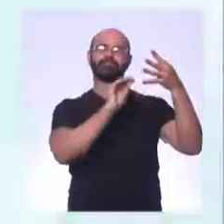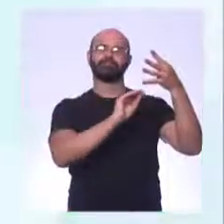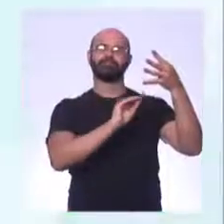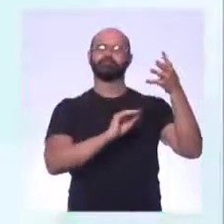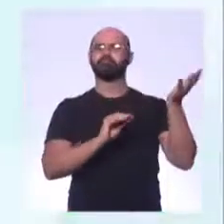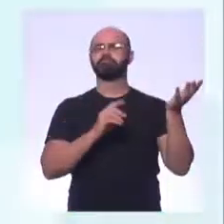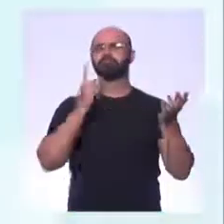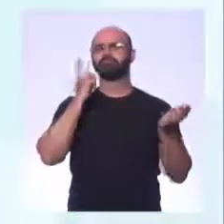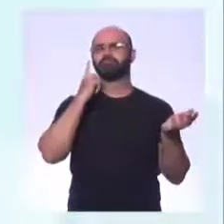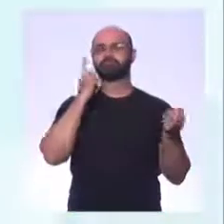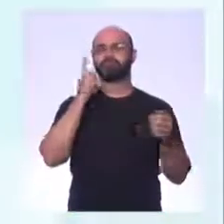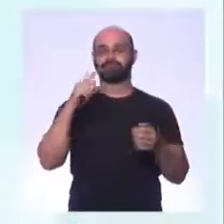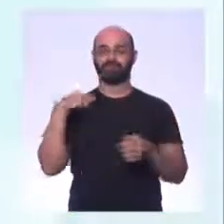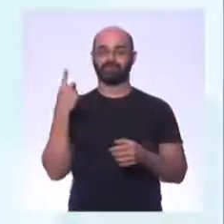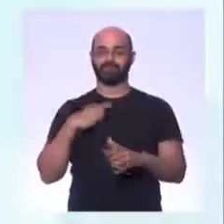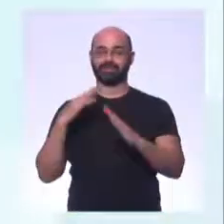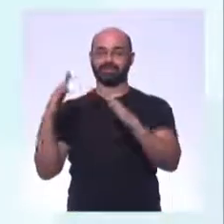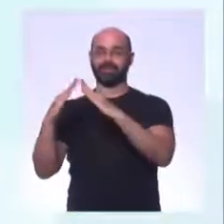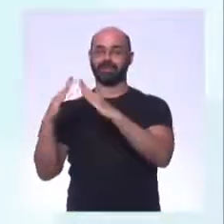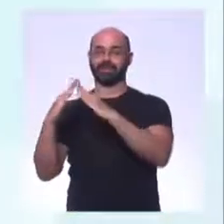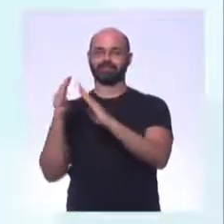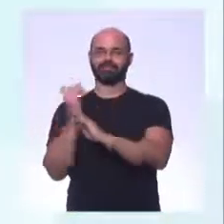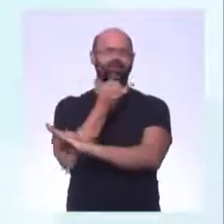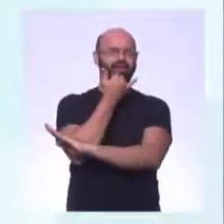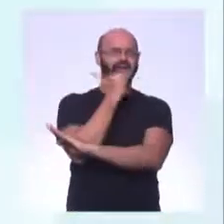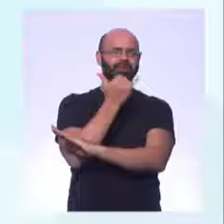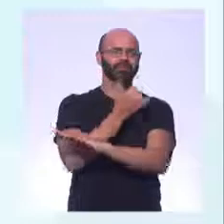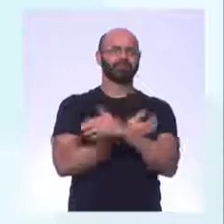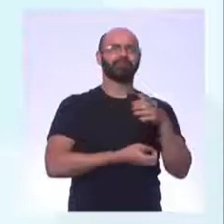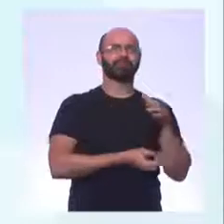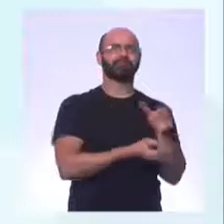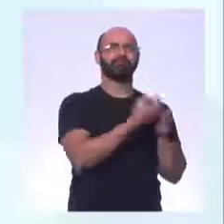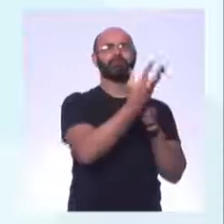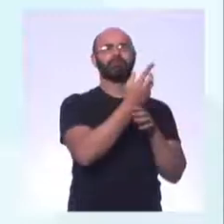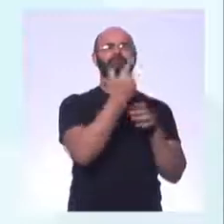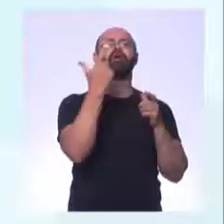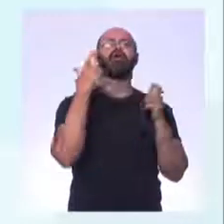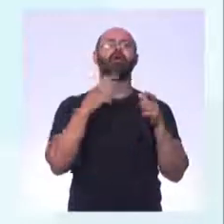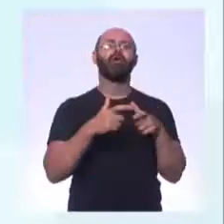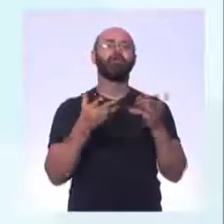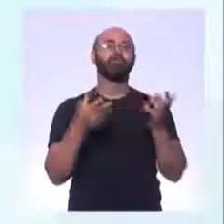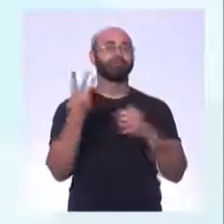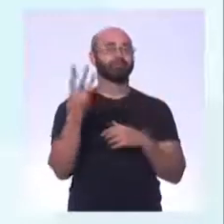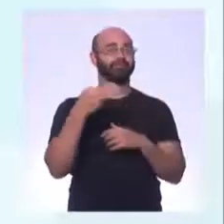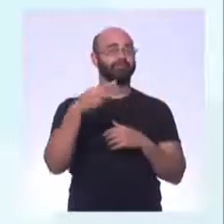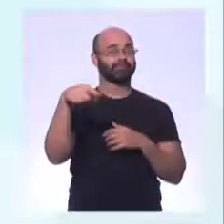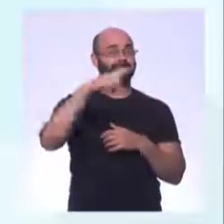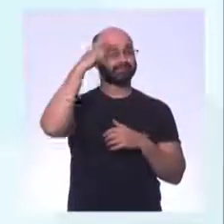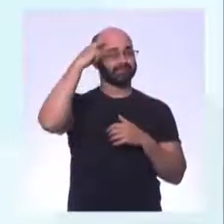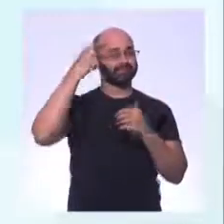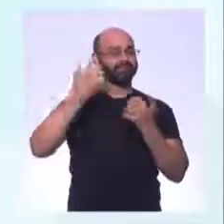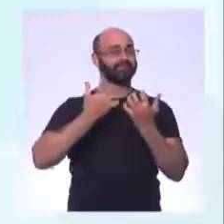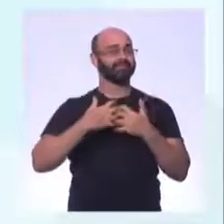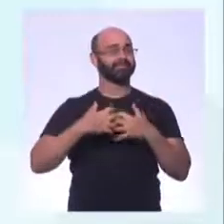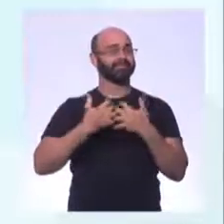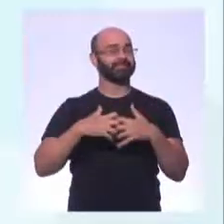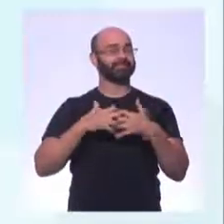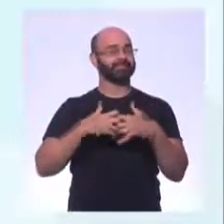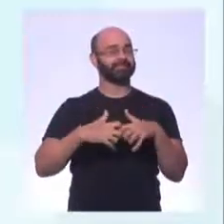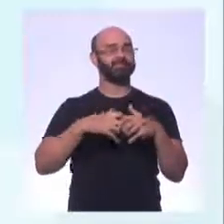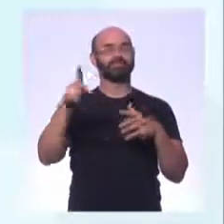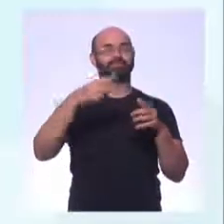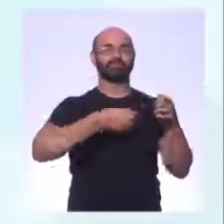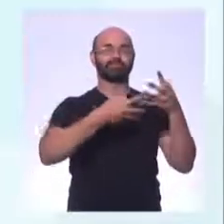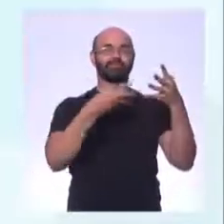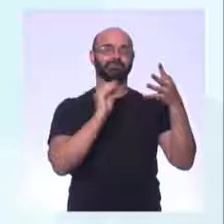a energia que abastece as nossas casas, então? Vamos lá, 3 minutinhos para vocês fazerem a contribuição no